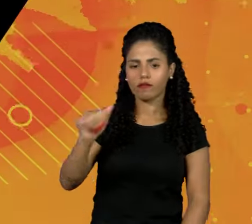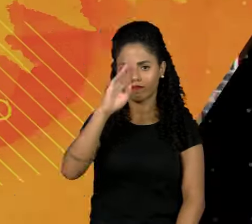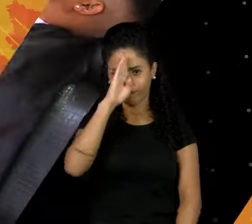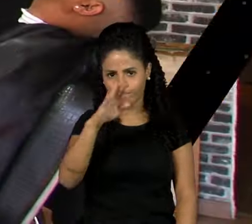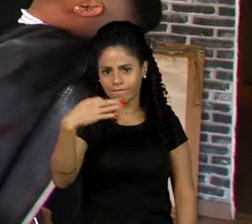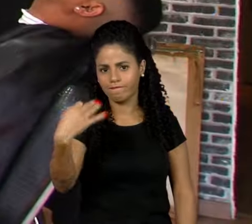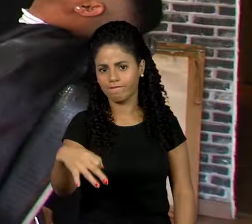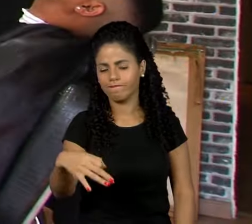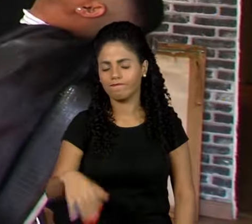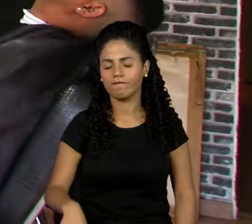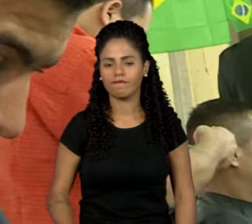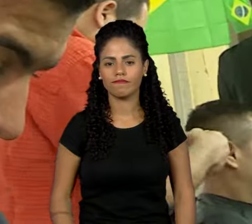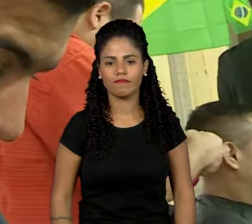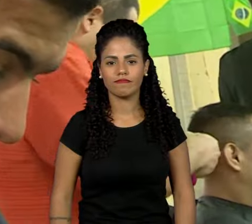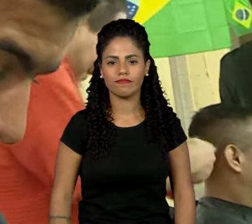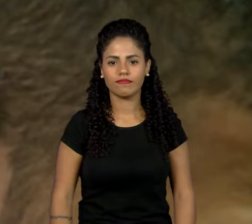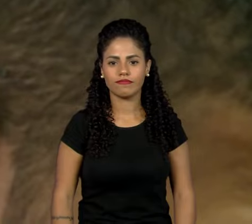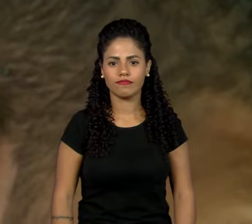séria.